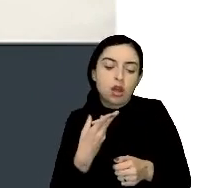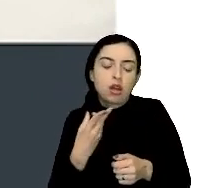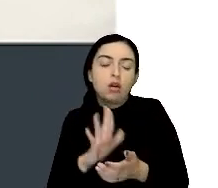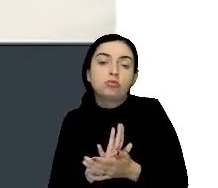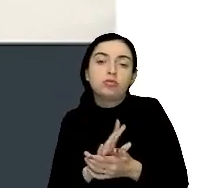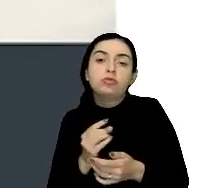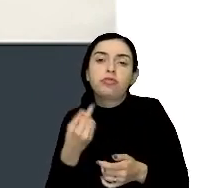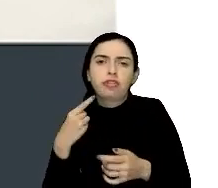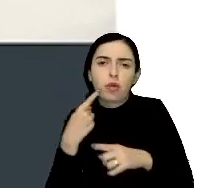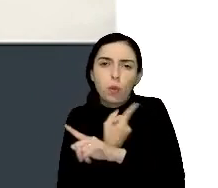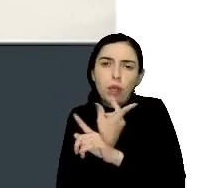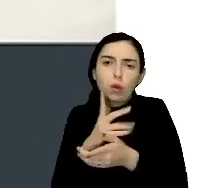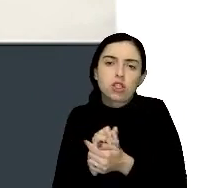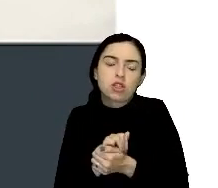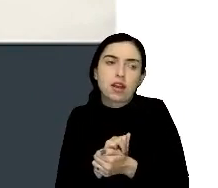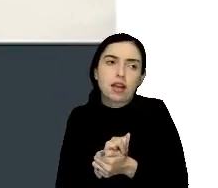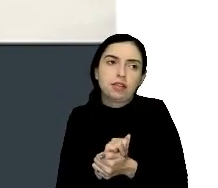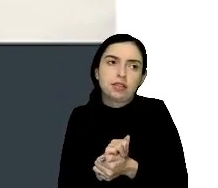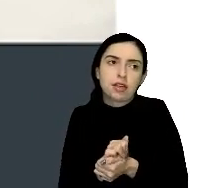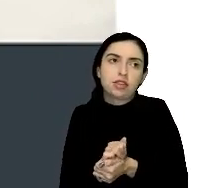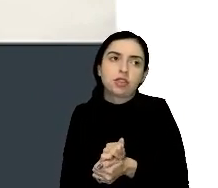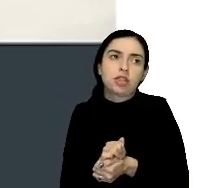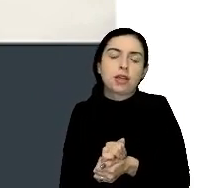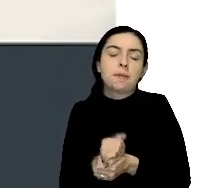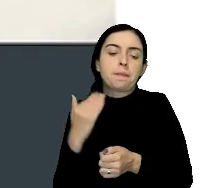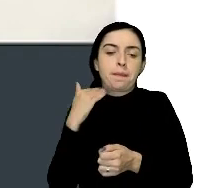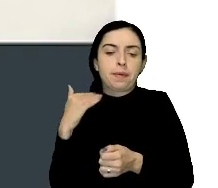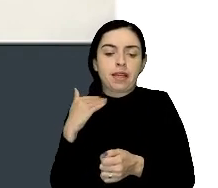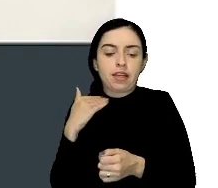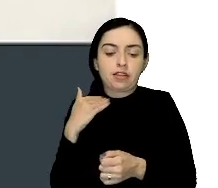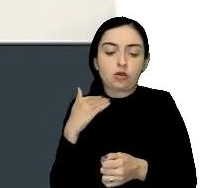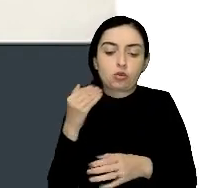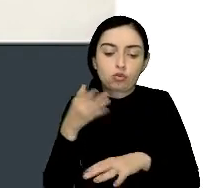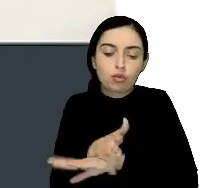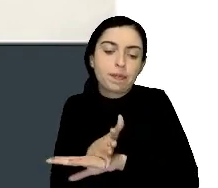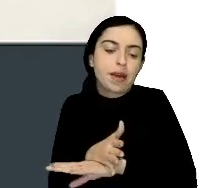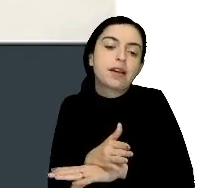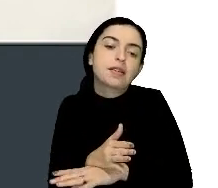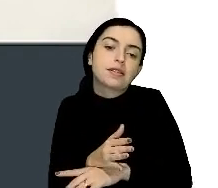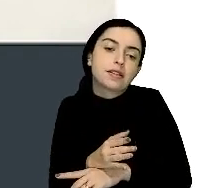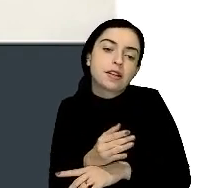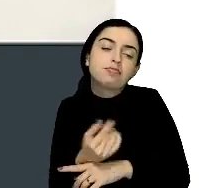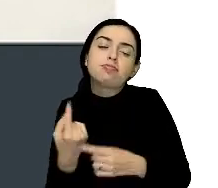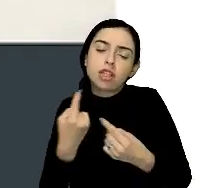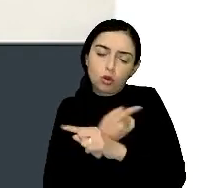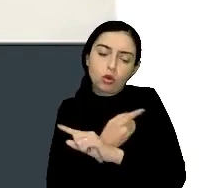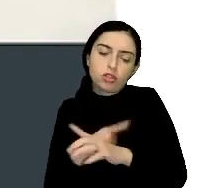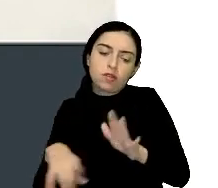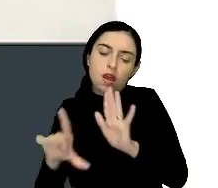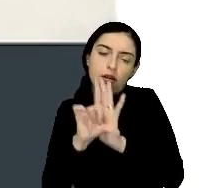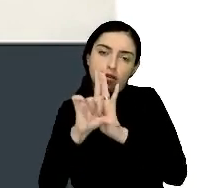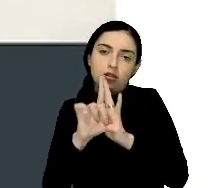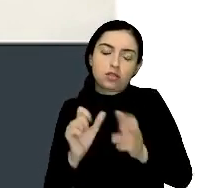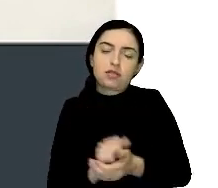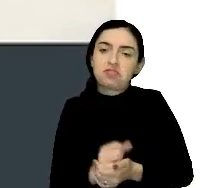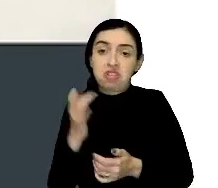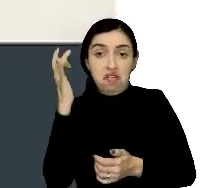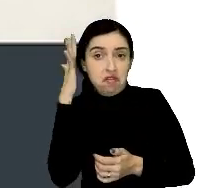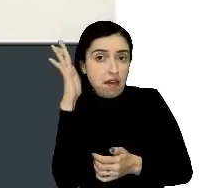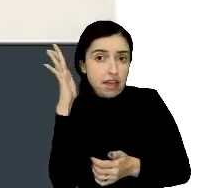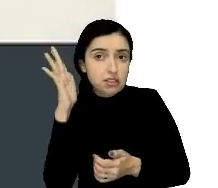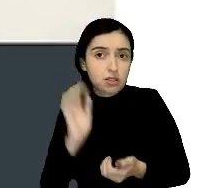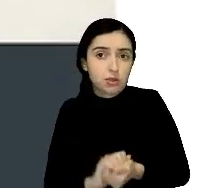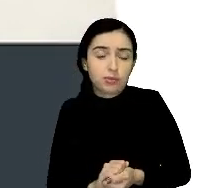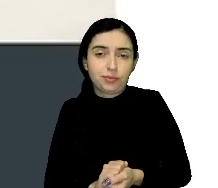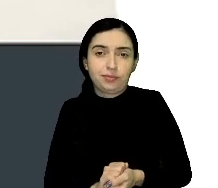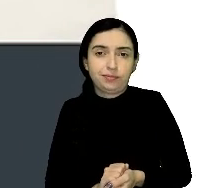inconstitucionalidade, presta concurso para juiz e declara a inconstitucionalidade da lei. Fácil. É